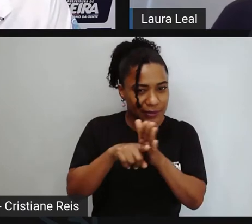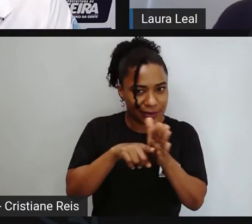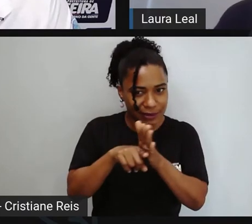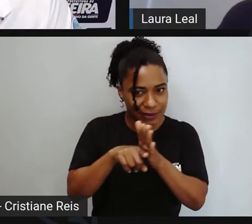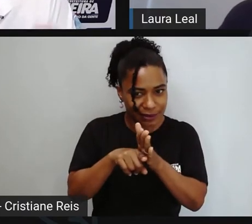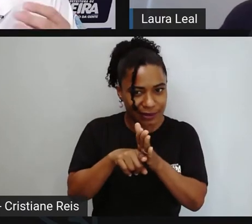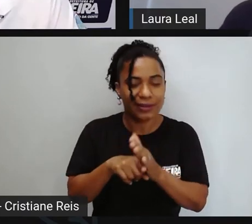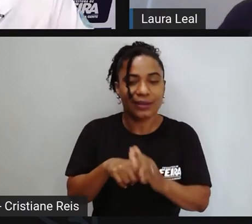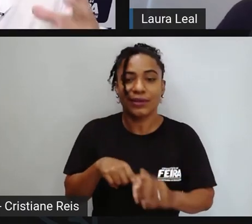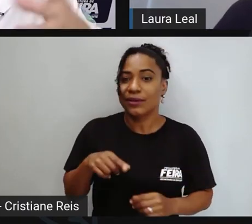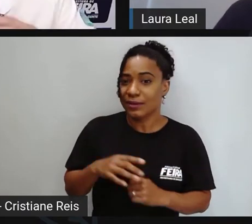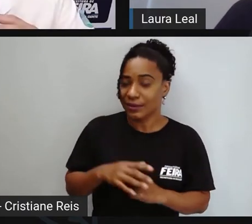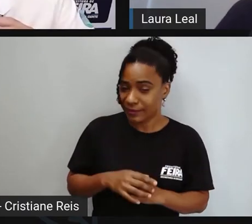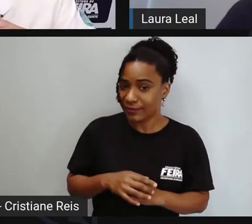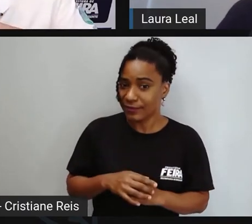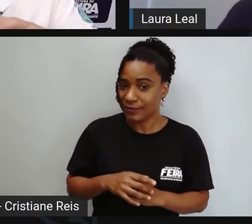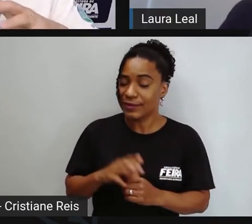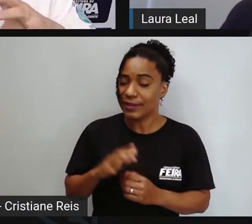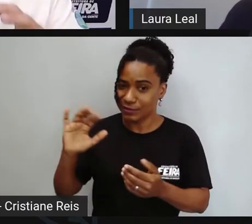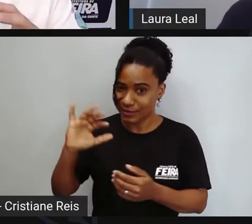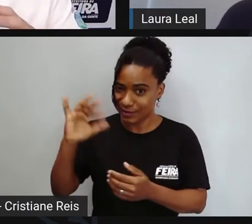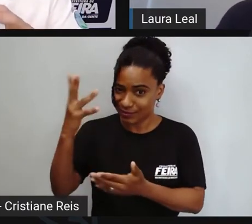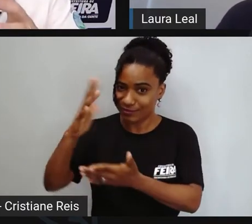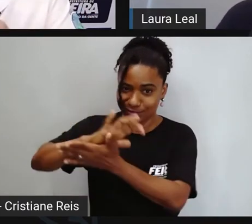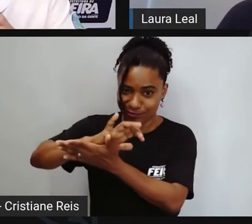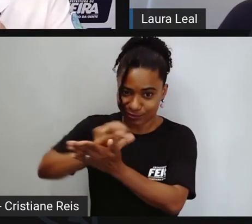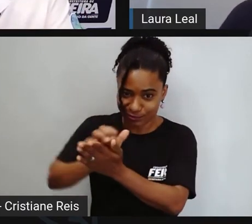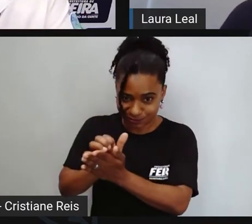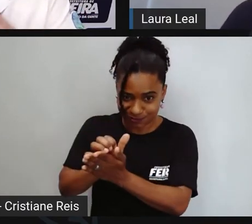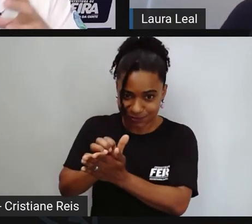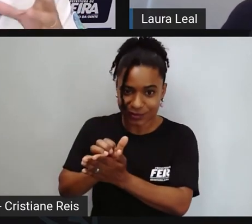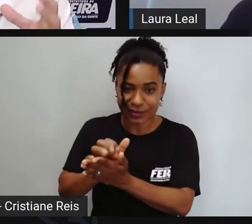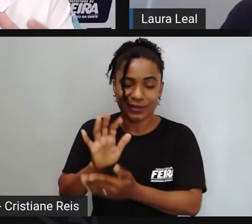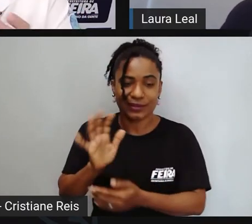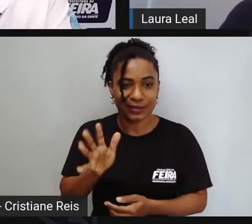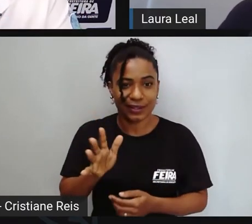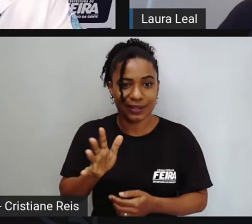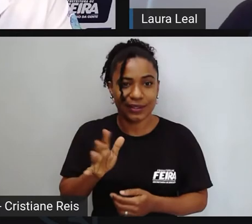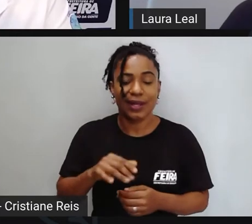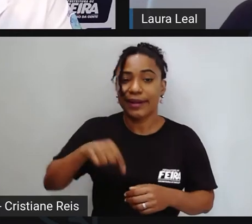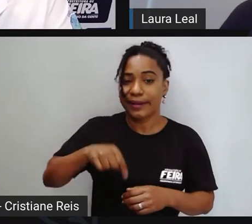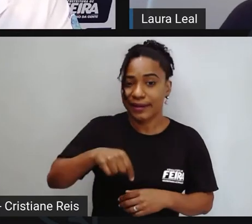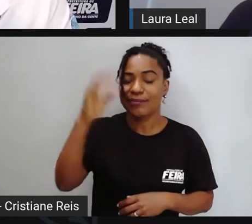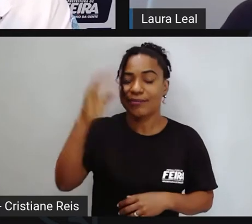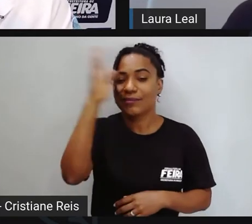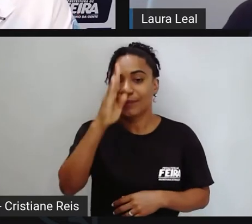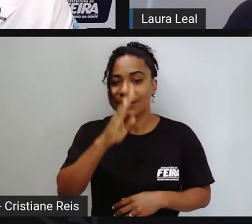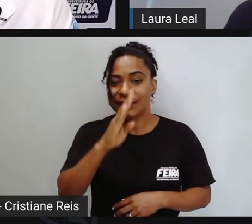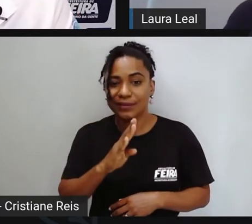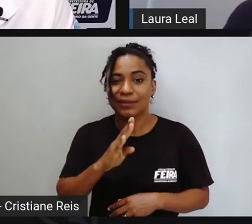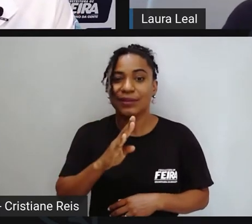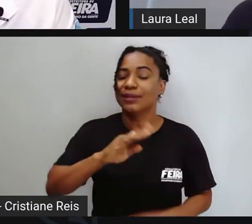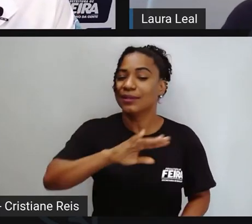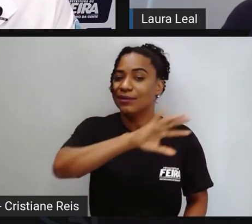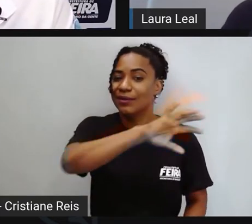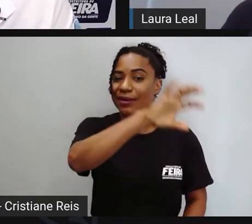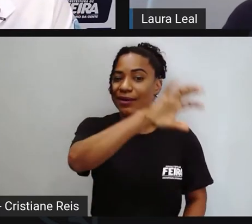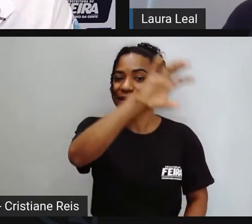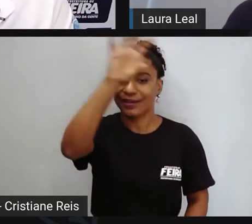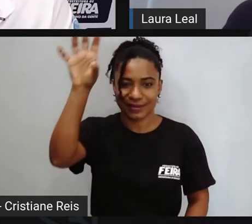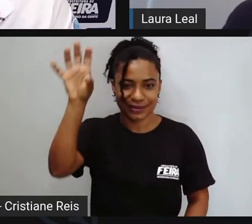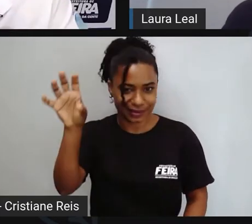né? Falando agora do nosso local dentro do país, da nossa região dentro do país. A gente sabe que muitos